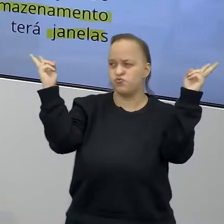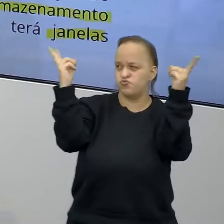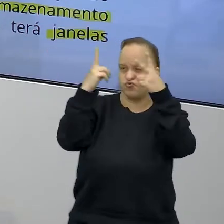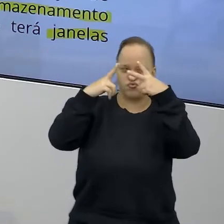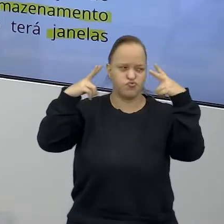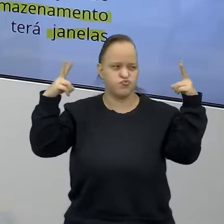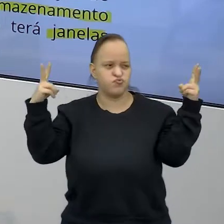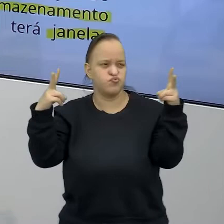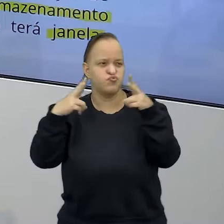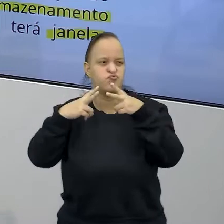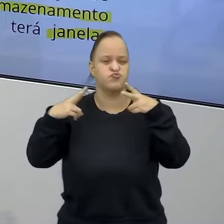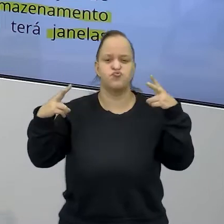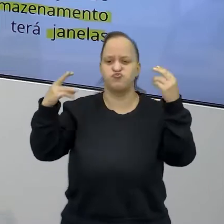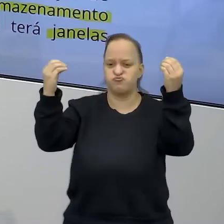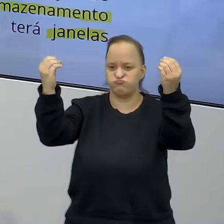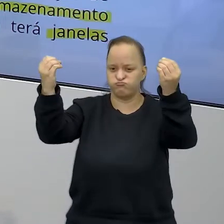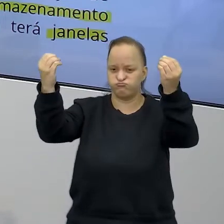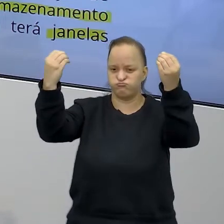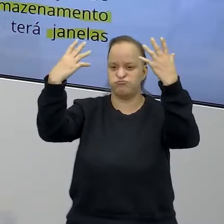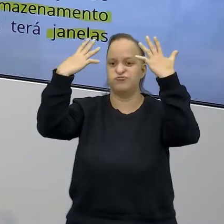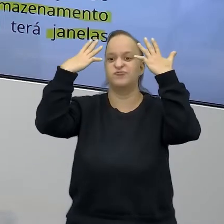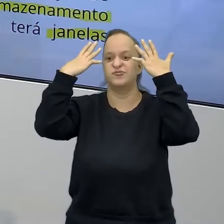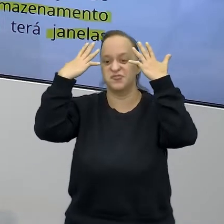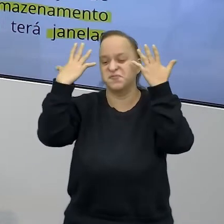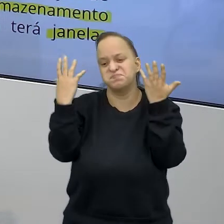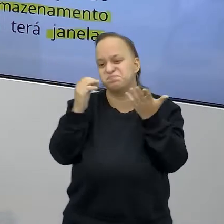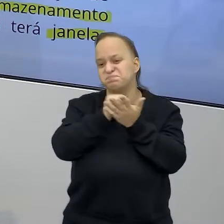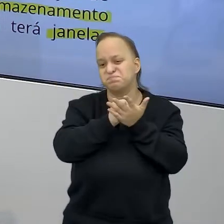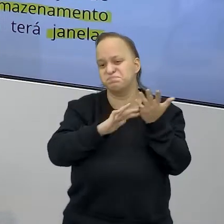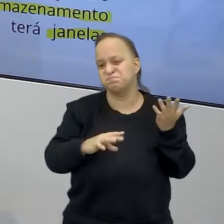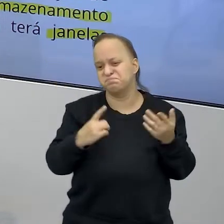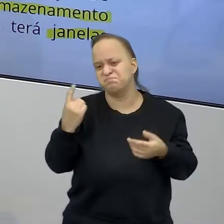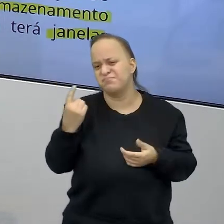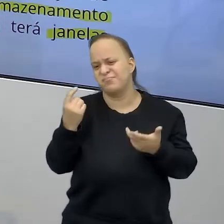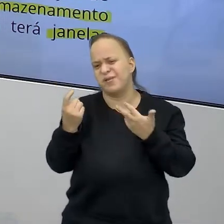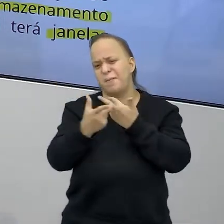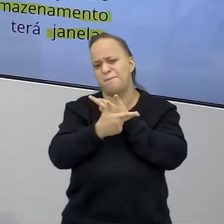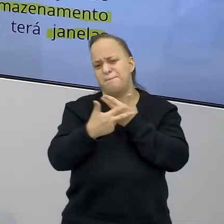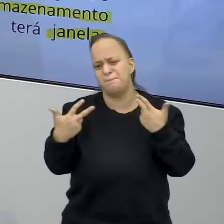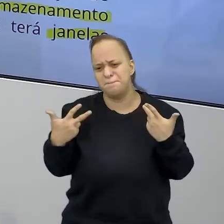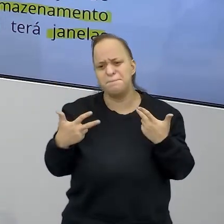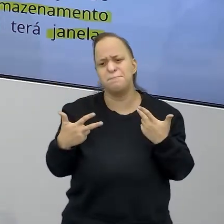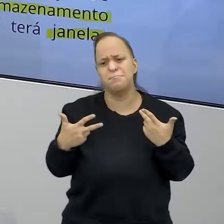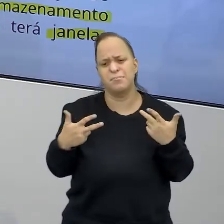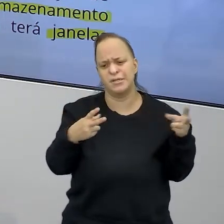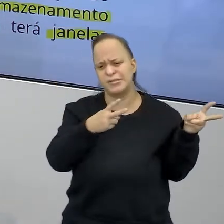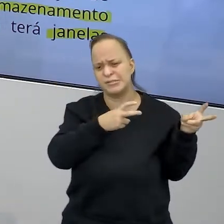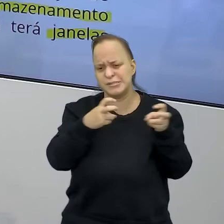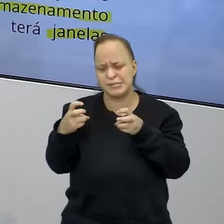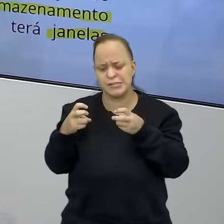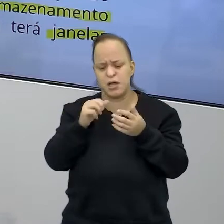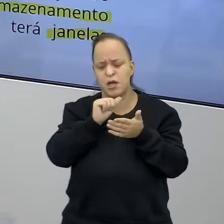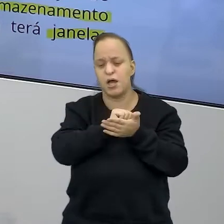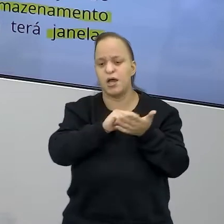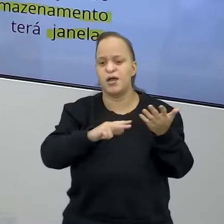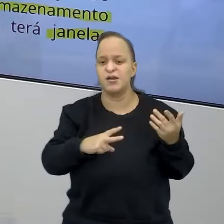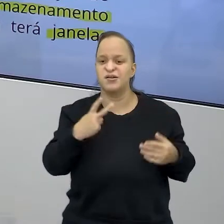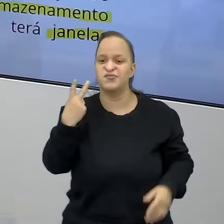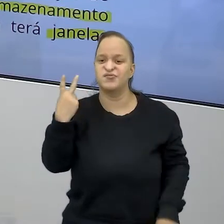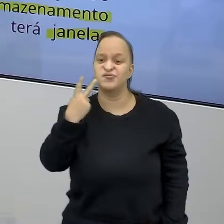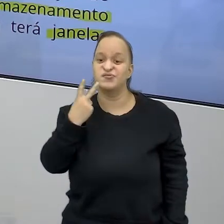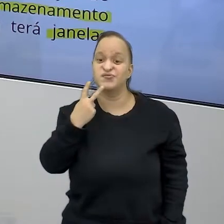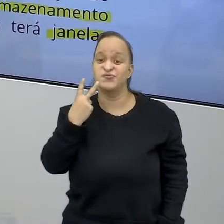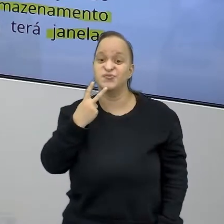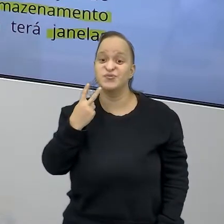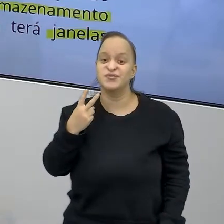O que mais que vocês viram na atividade 1? Bom, vocês viram muita coisa na atividade 1. E na atividade 2, vocês também viram